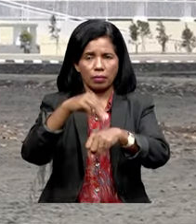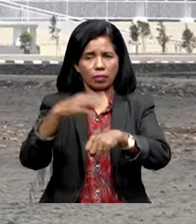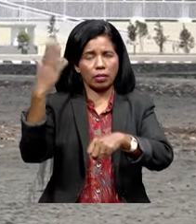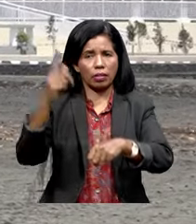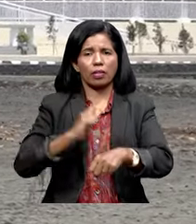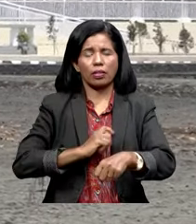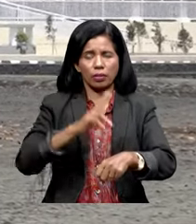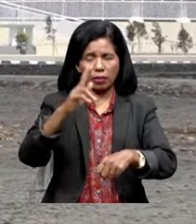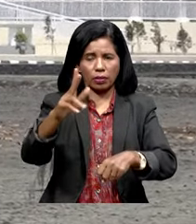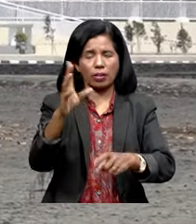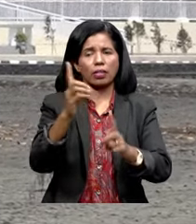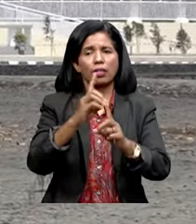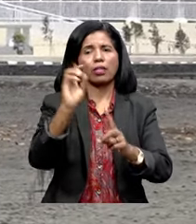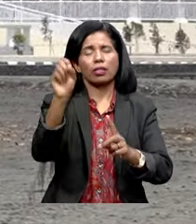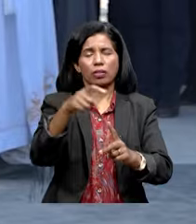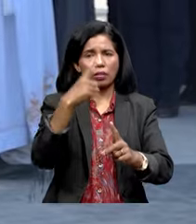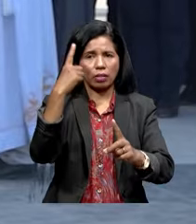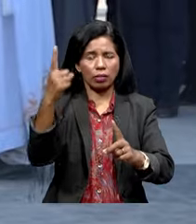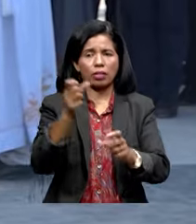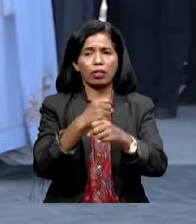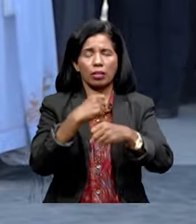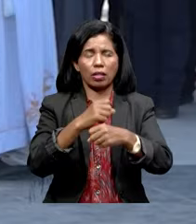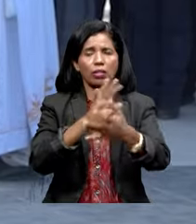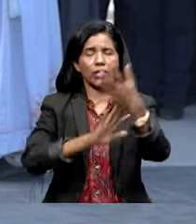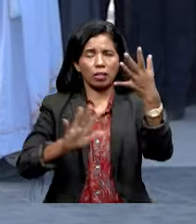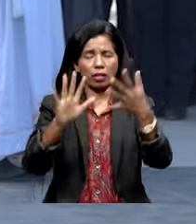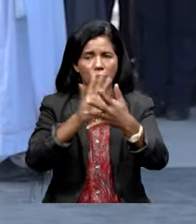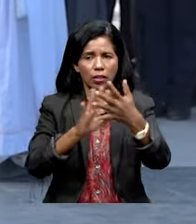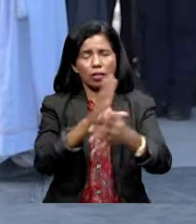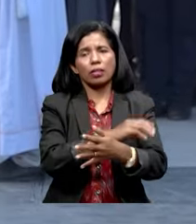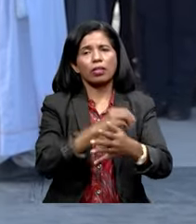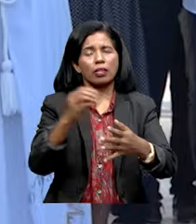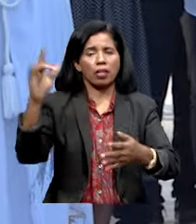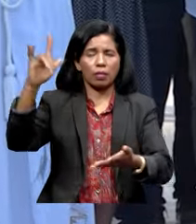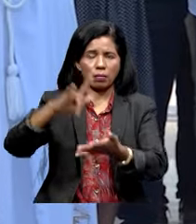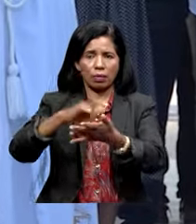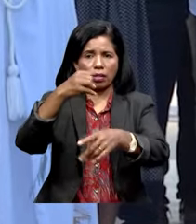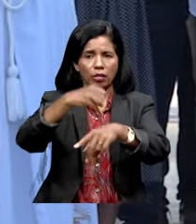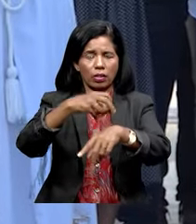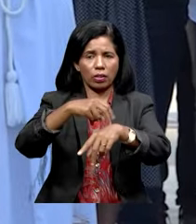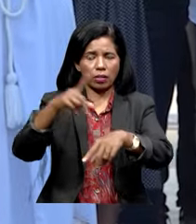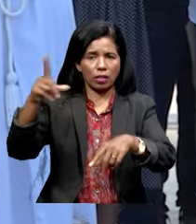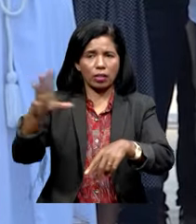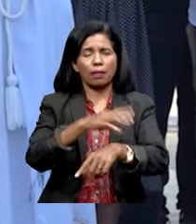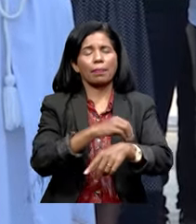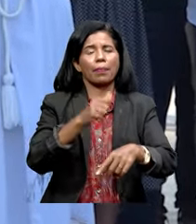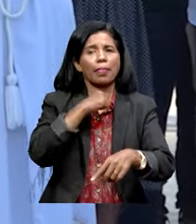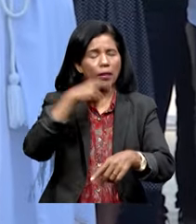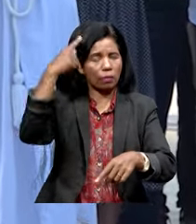atacitolu, no ia Loron Sanulu Resin Ida se halau cerimônia despedida e aeroporto internacional Nicolau Lobato, a foi em Santo